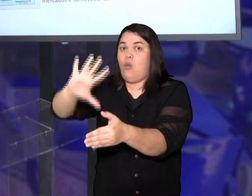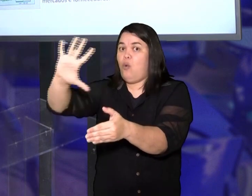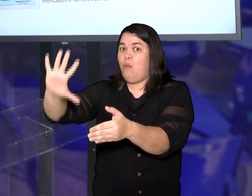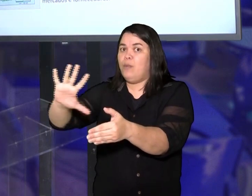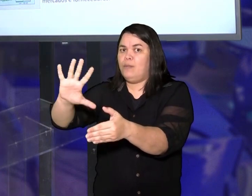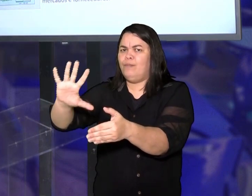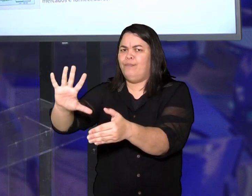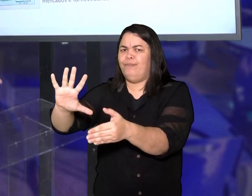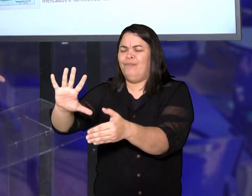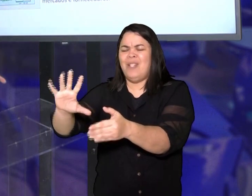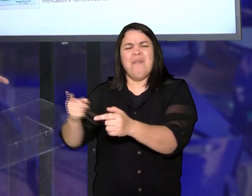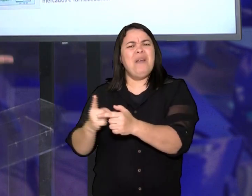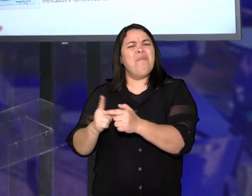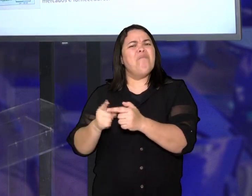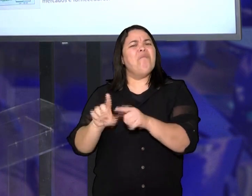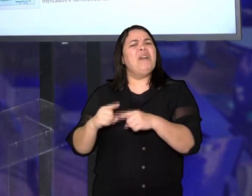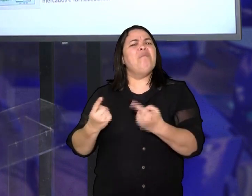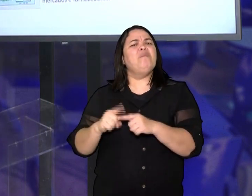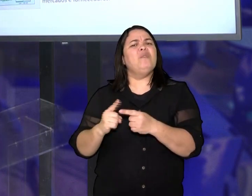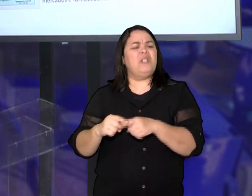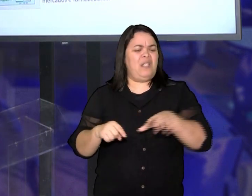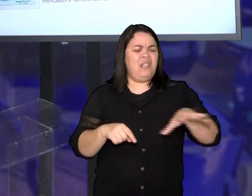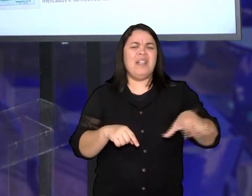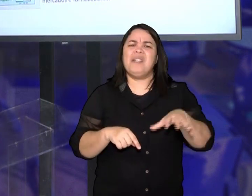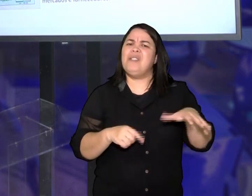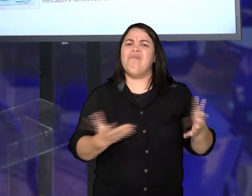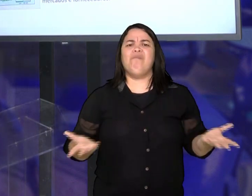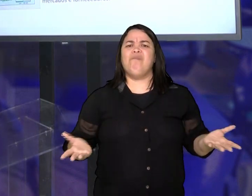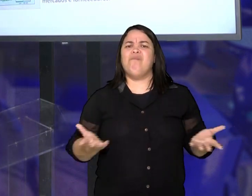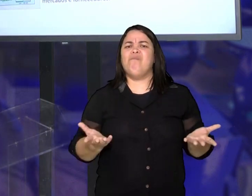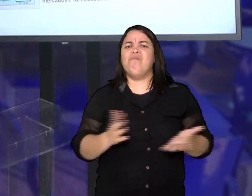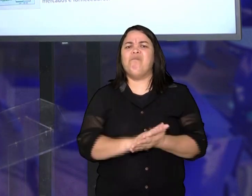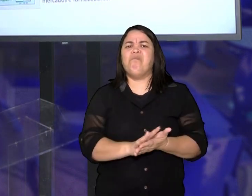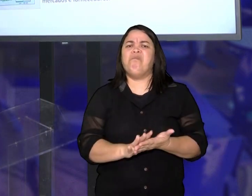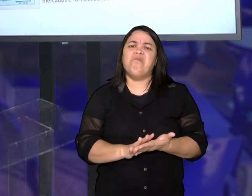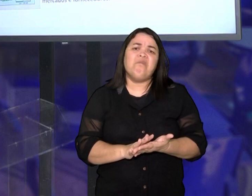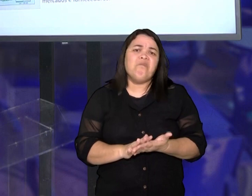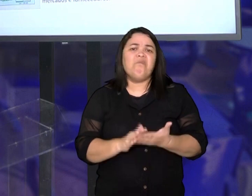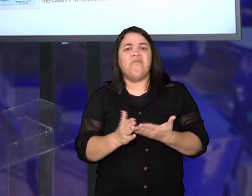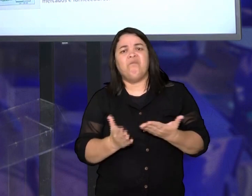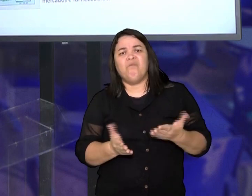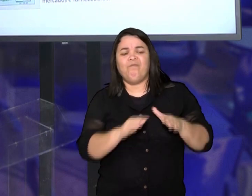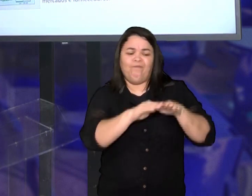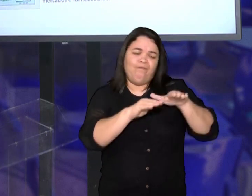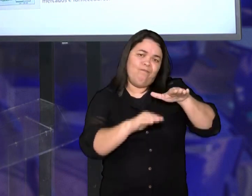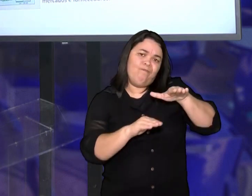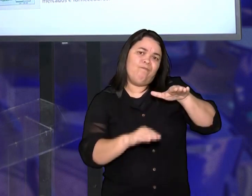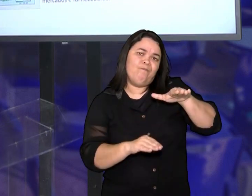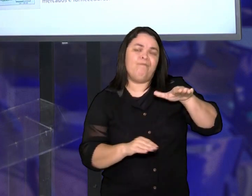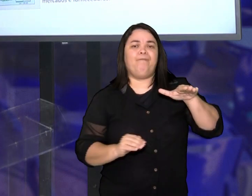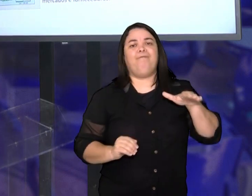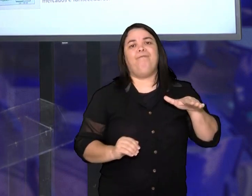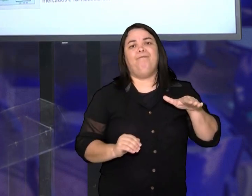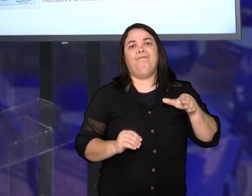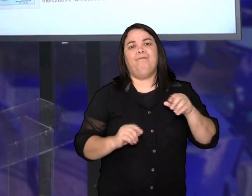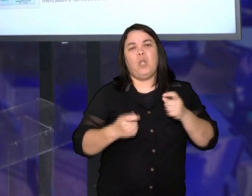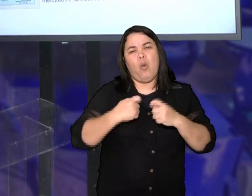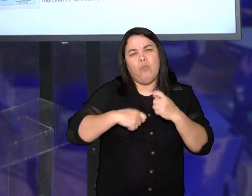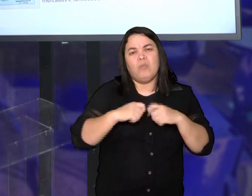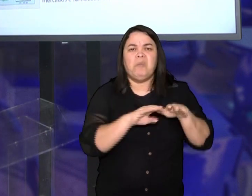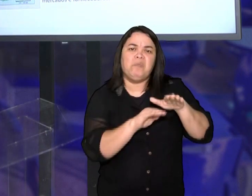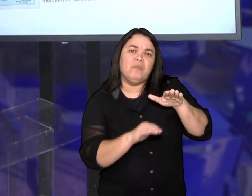Mas por que não, professor, no mundo subdesenvolvido? A gente vai perceber que o mundo subdesenvolvido ele